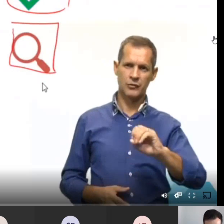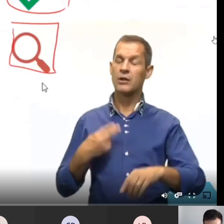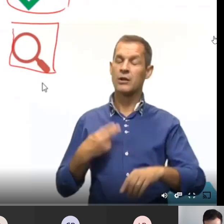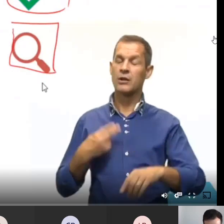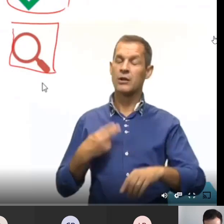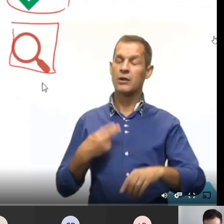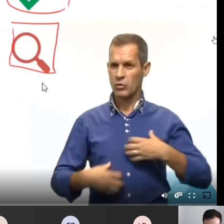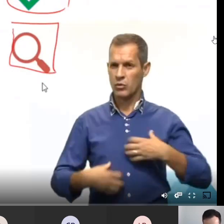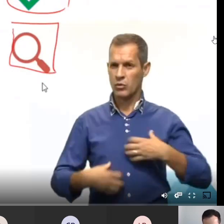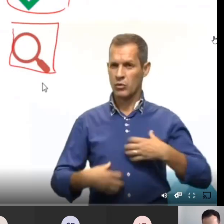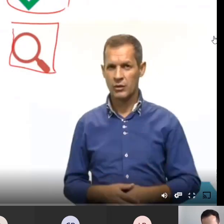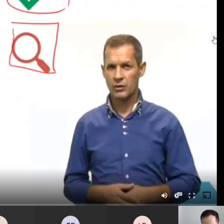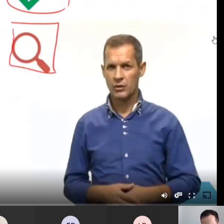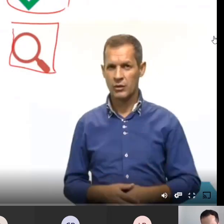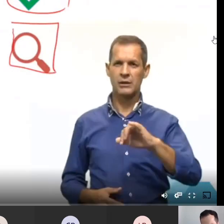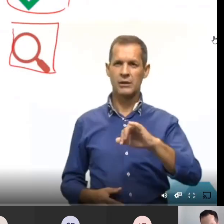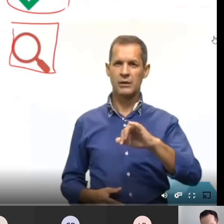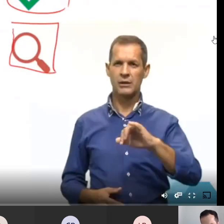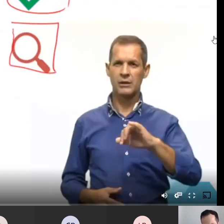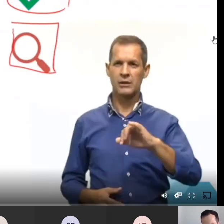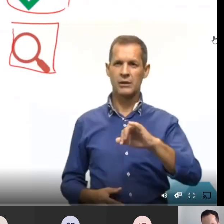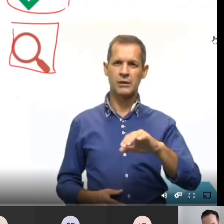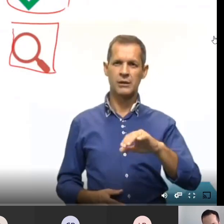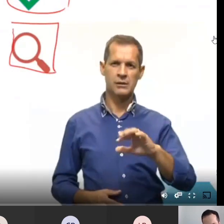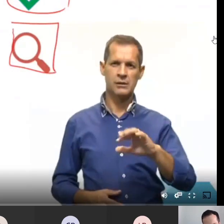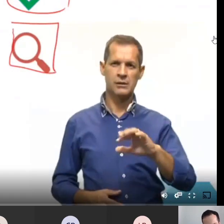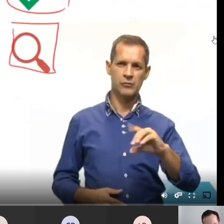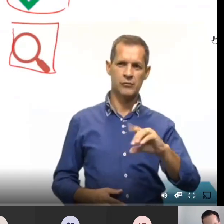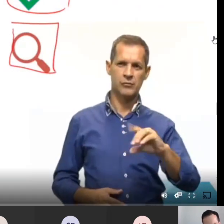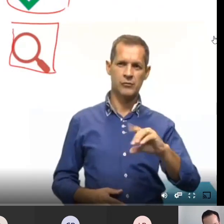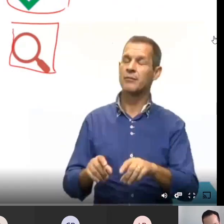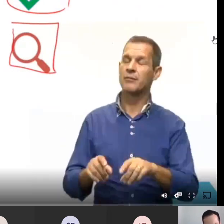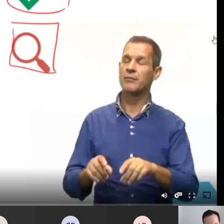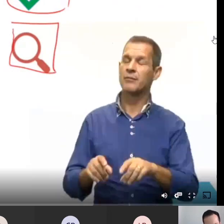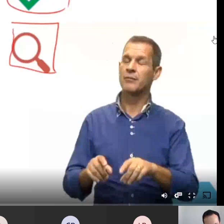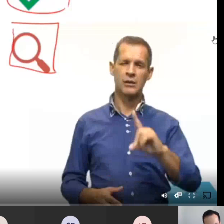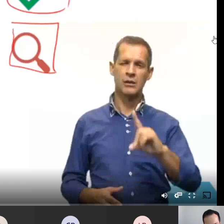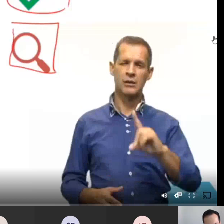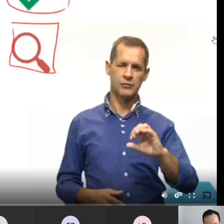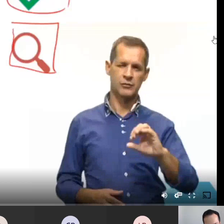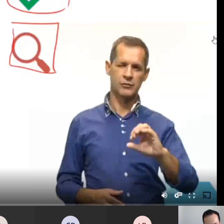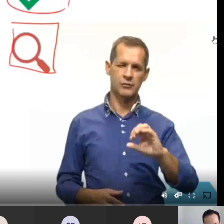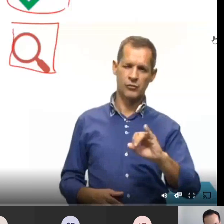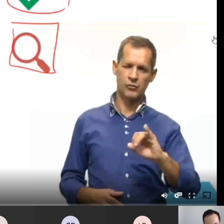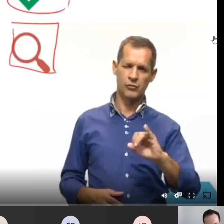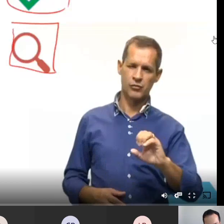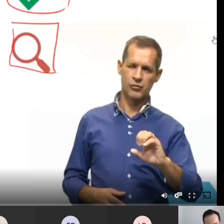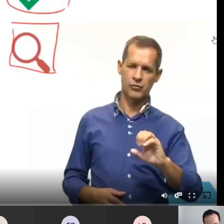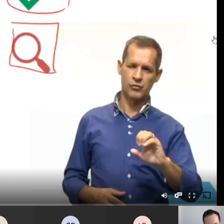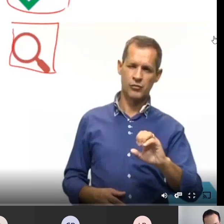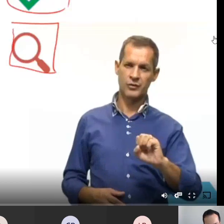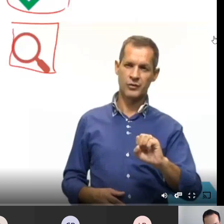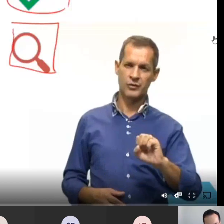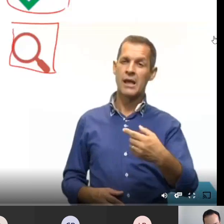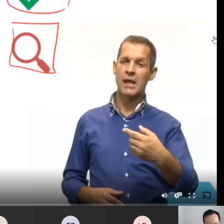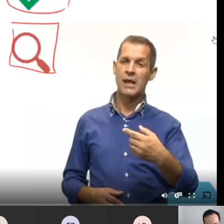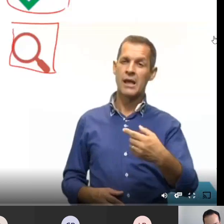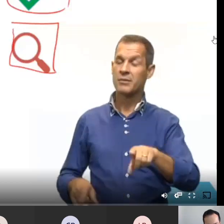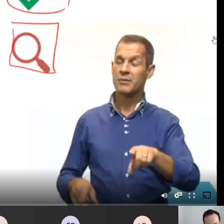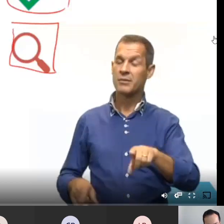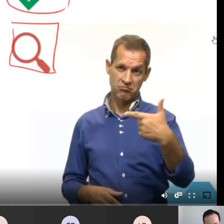nossos órgãos linfóides, tanto os órgãos linfóides primários quanto